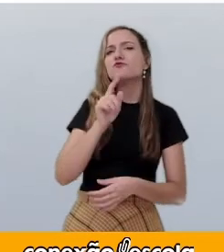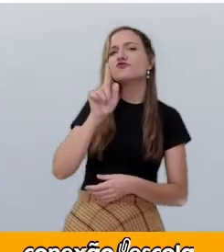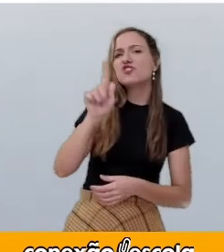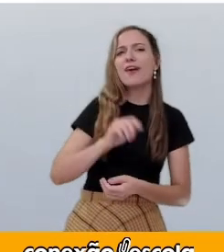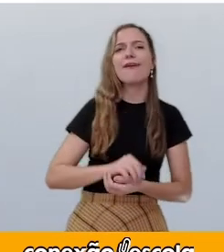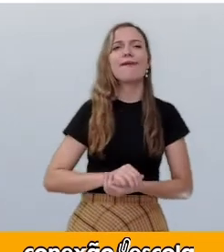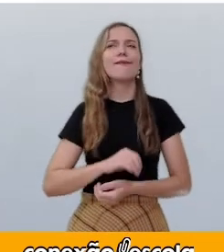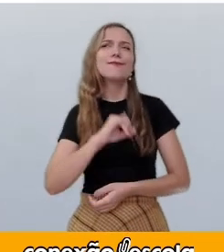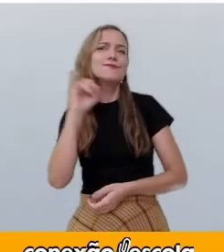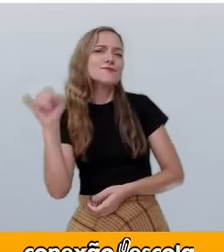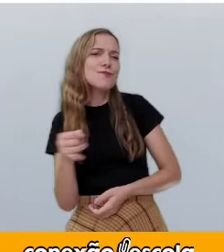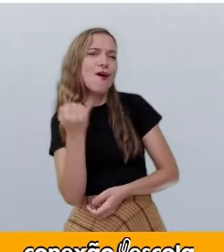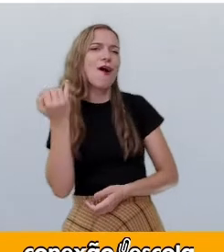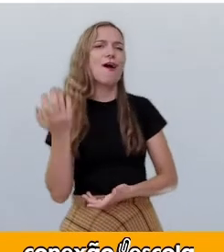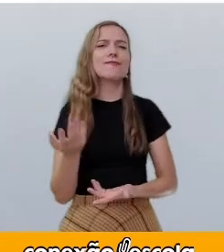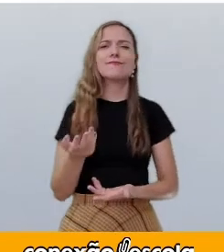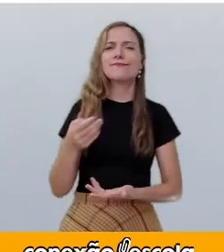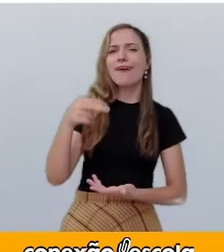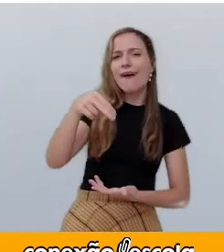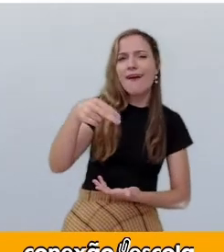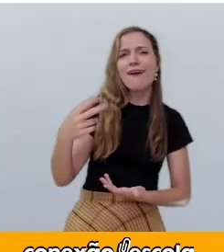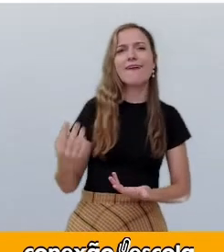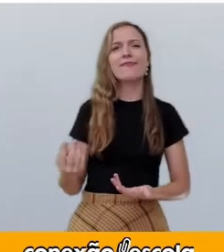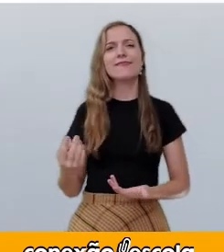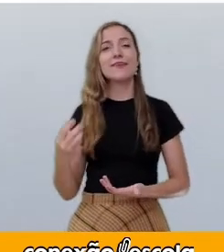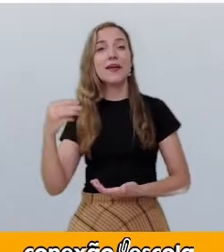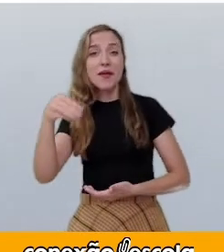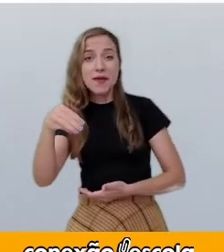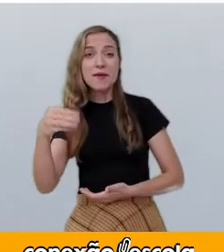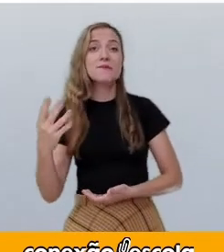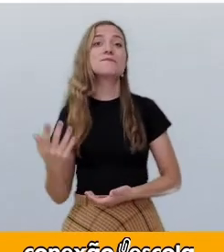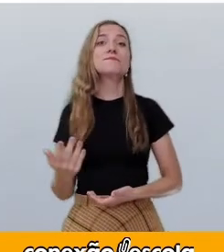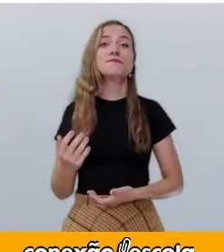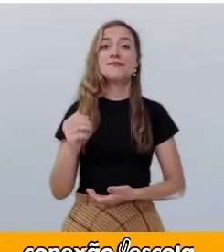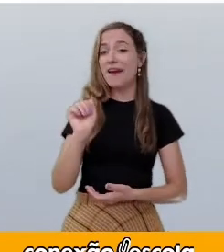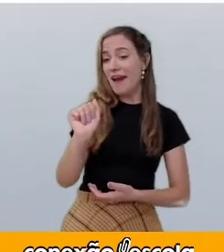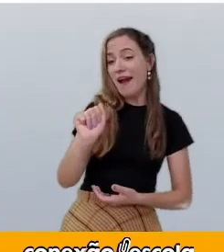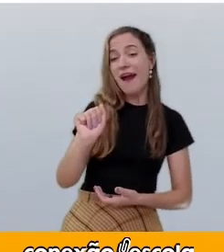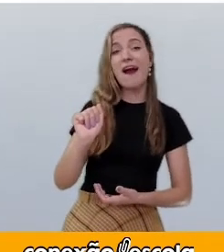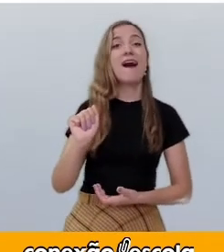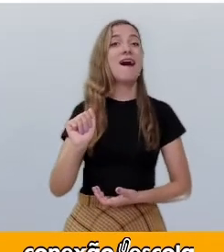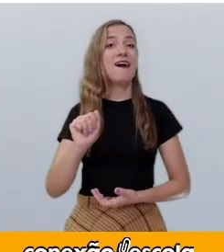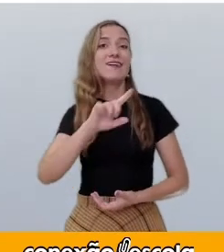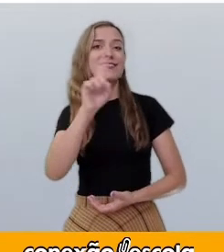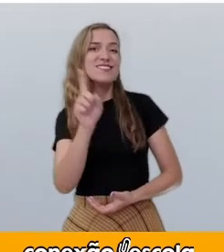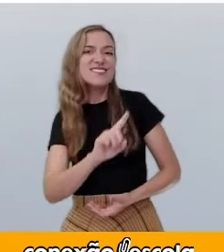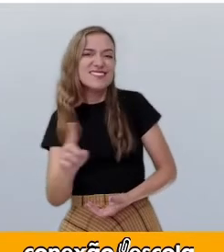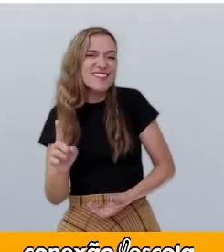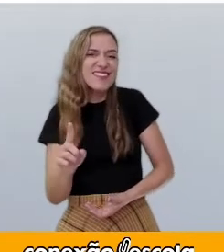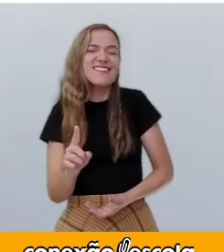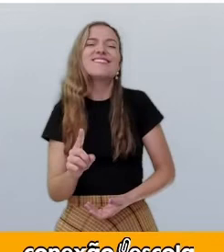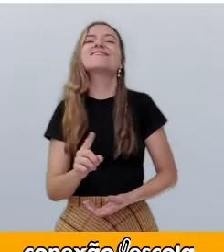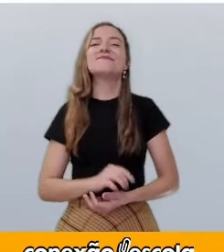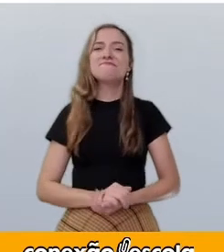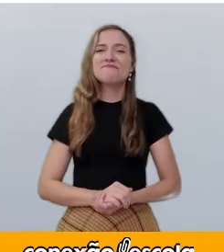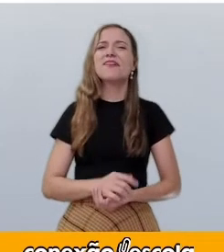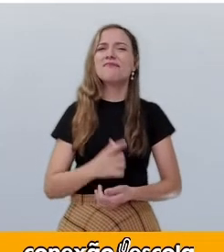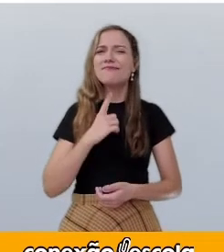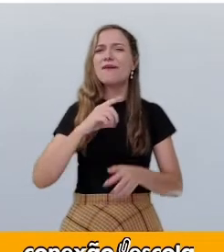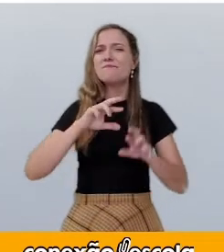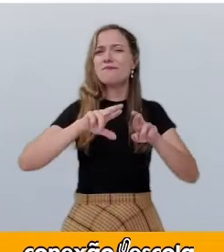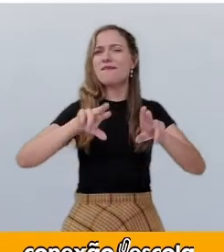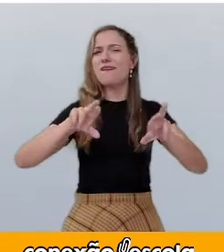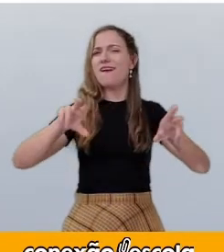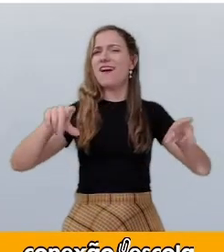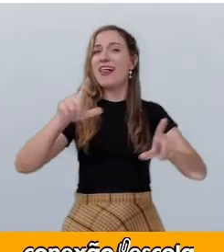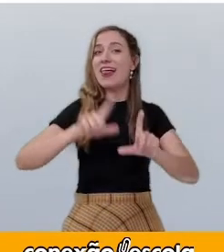j m n a z e de